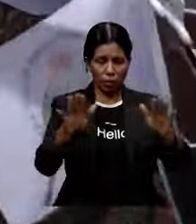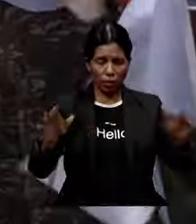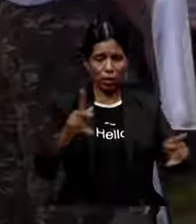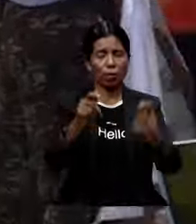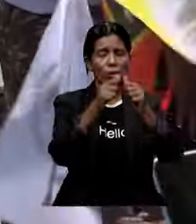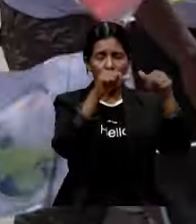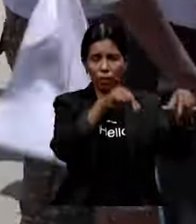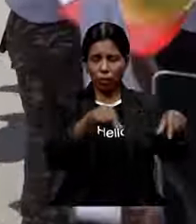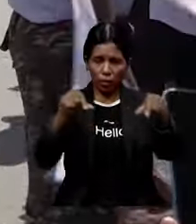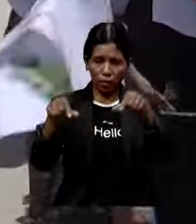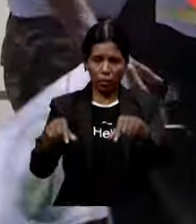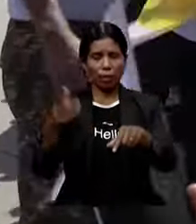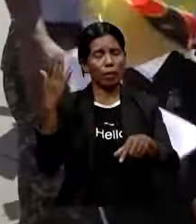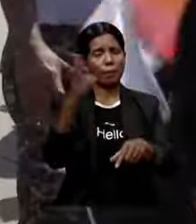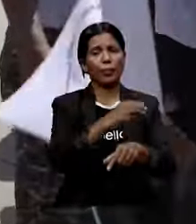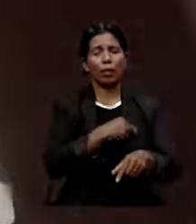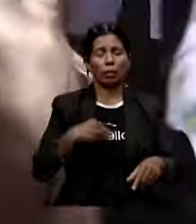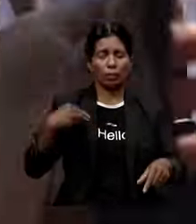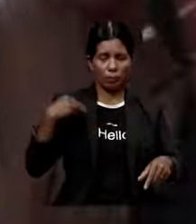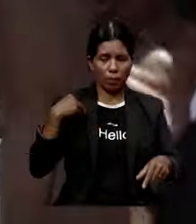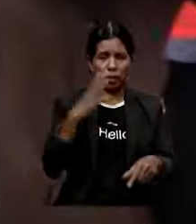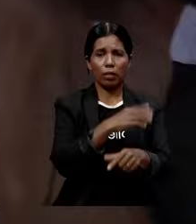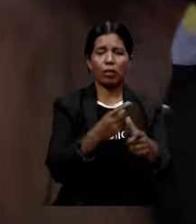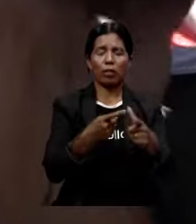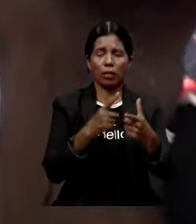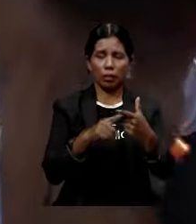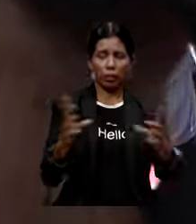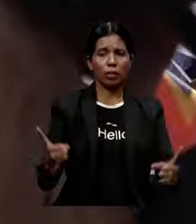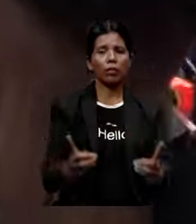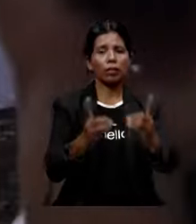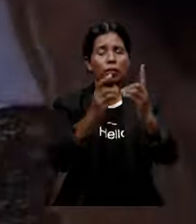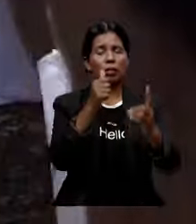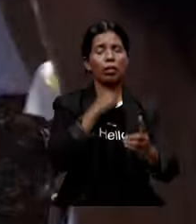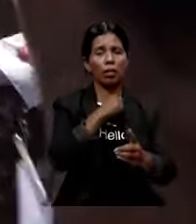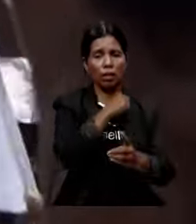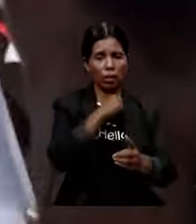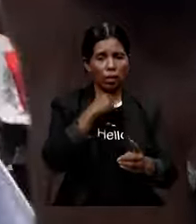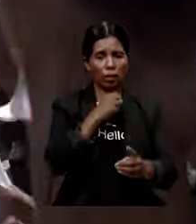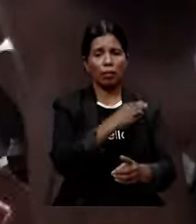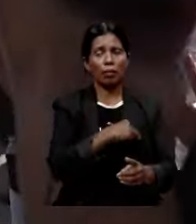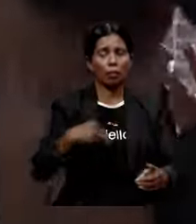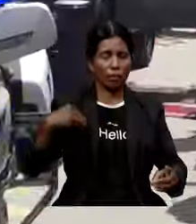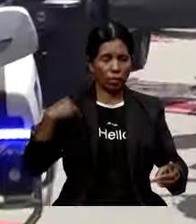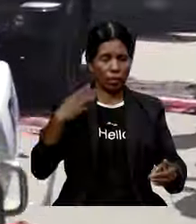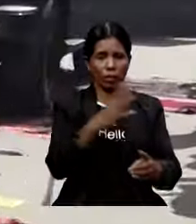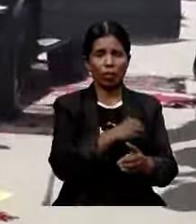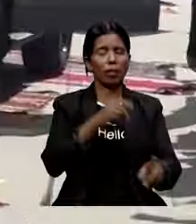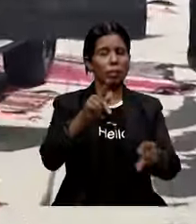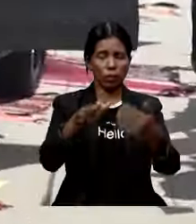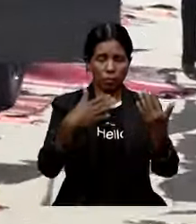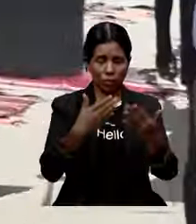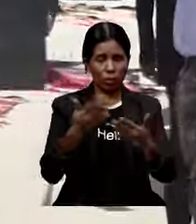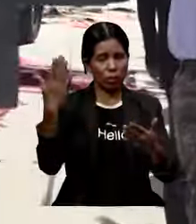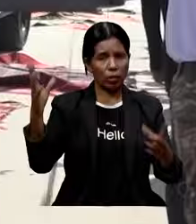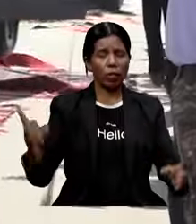defis Y orat Madri alma P clapa aalu Padre Madre diak kateka sira